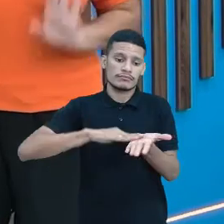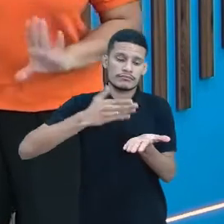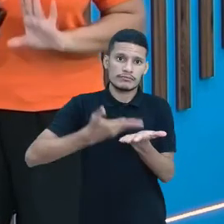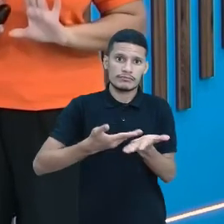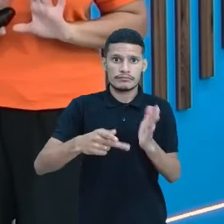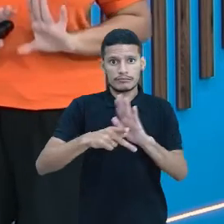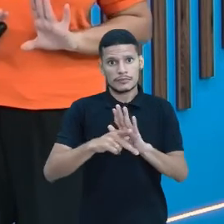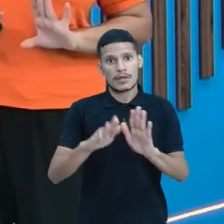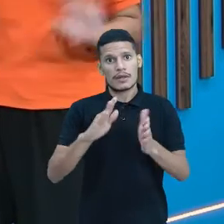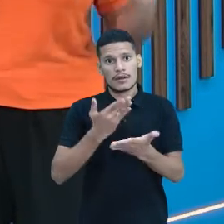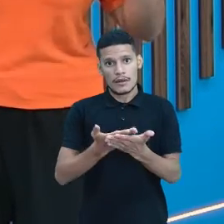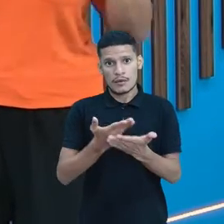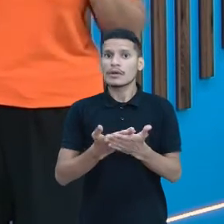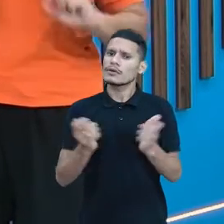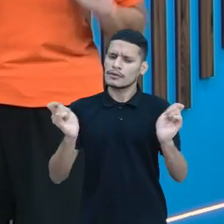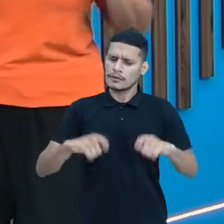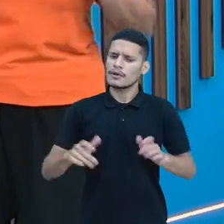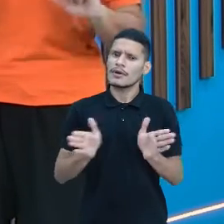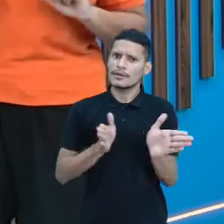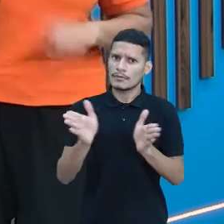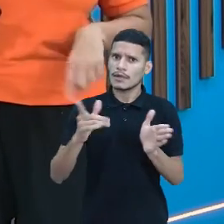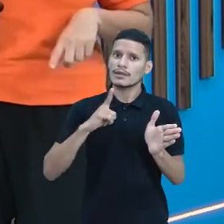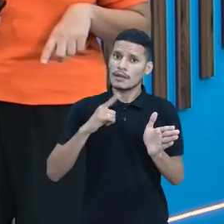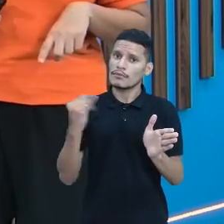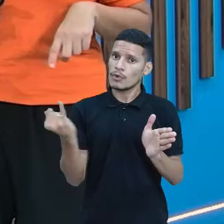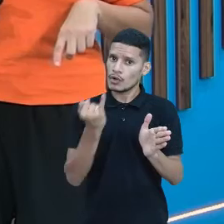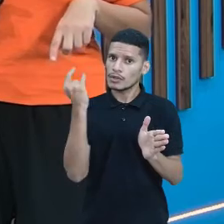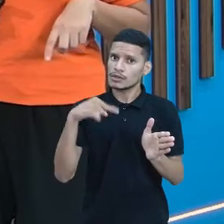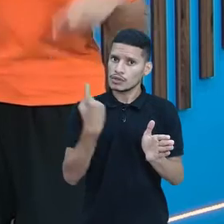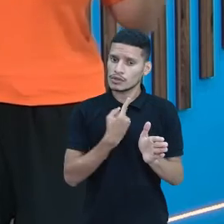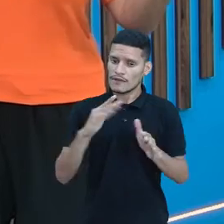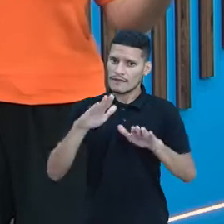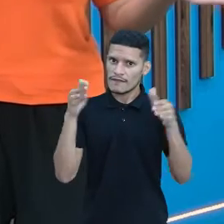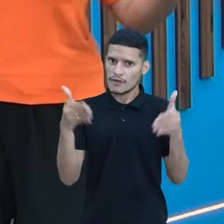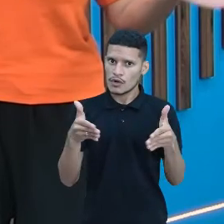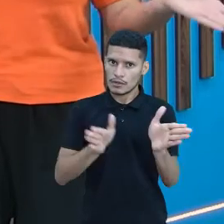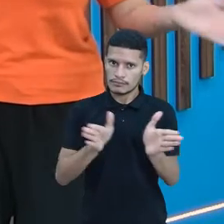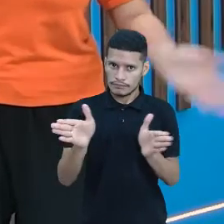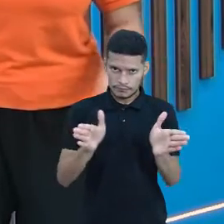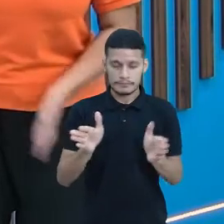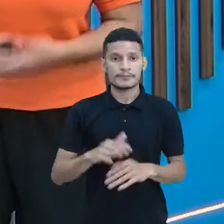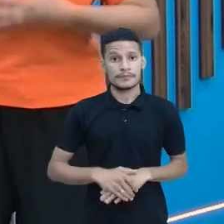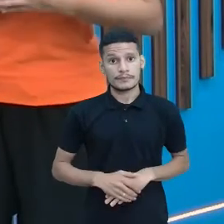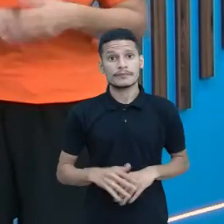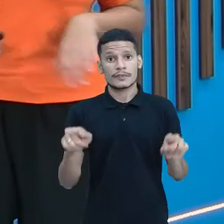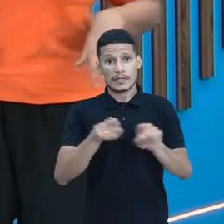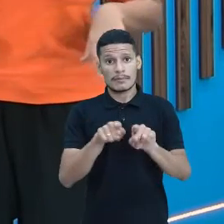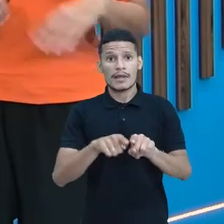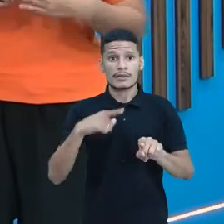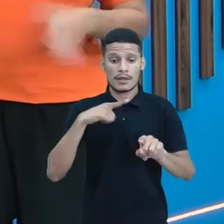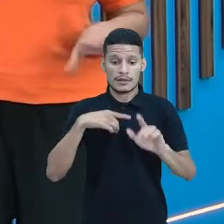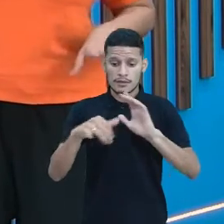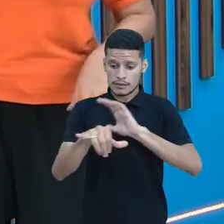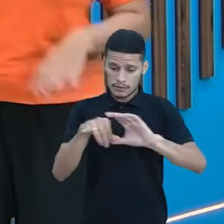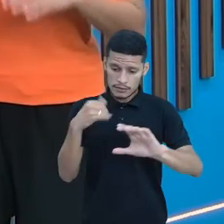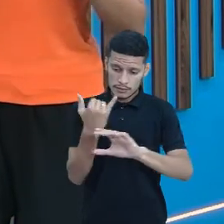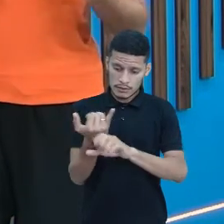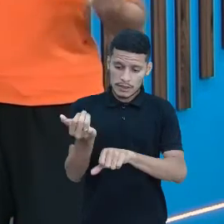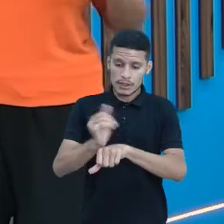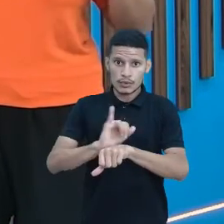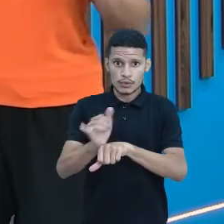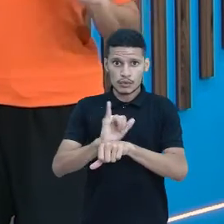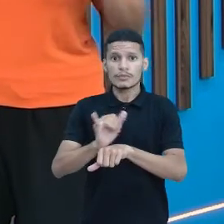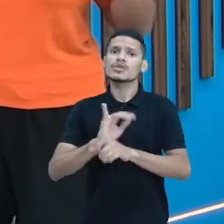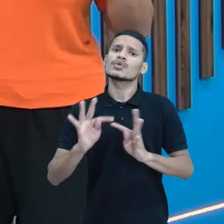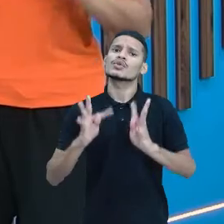torna tudo mais acessível, e é importante que a gente pense nisso, né? E aí também tem o nosso canal do YouTube, todas